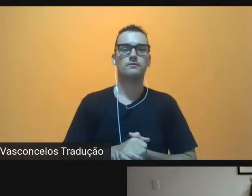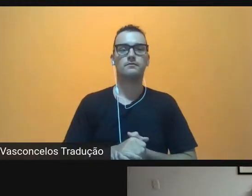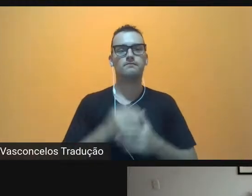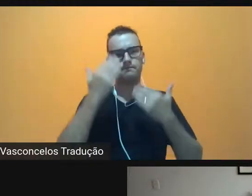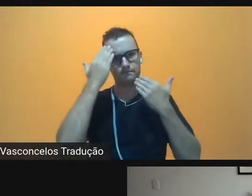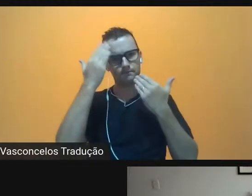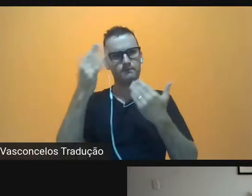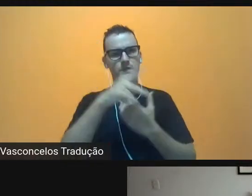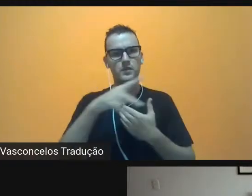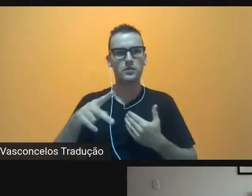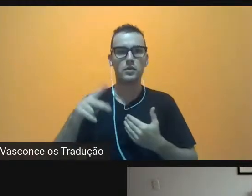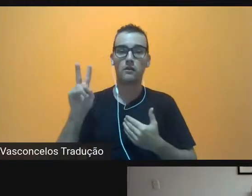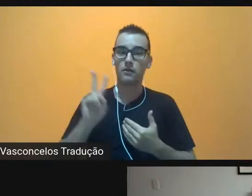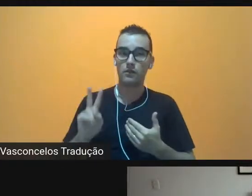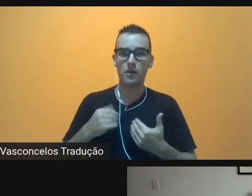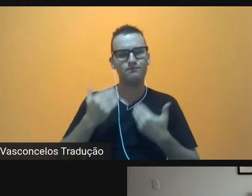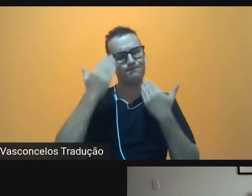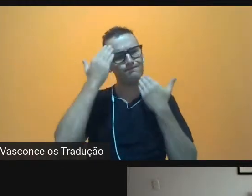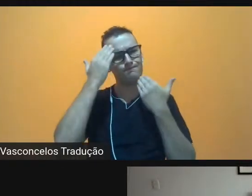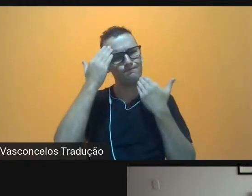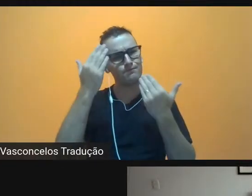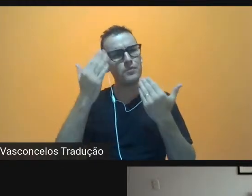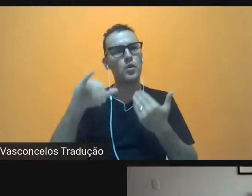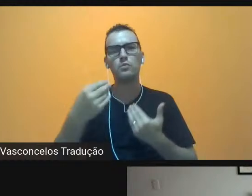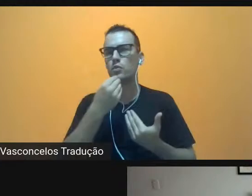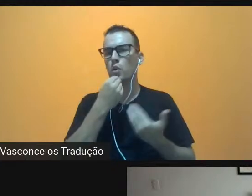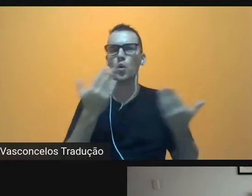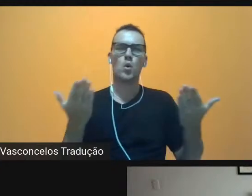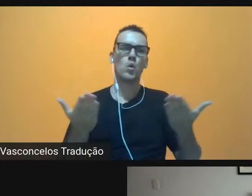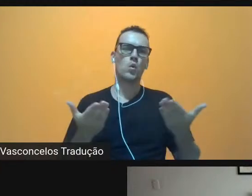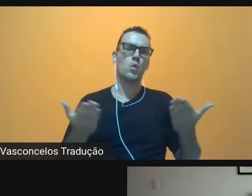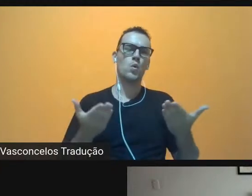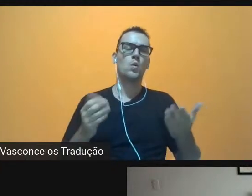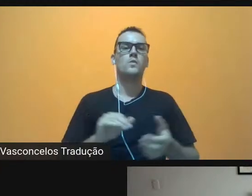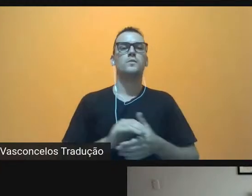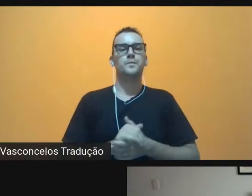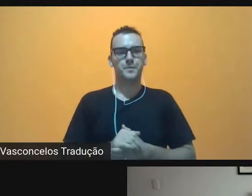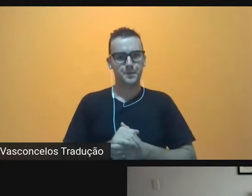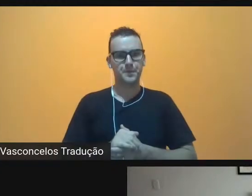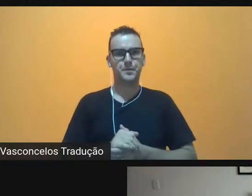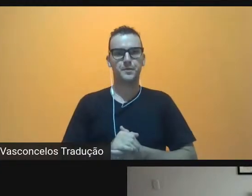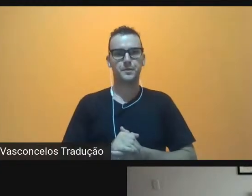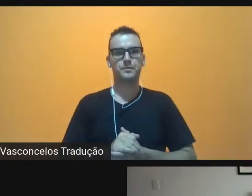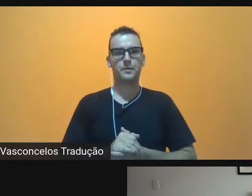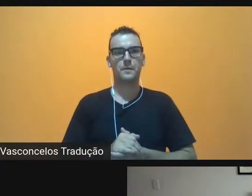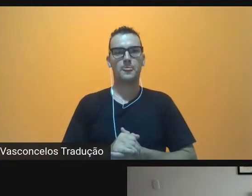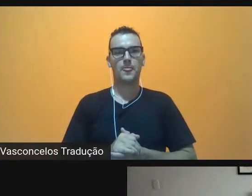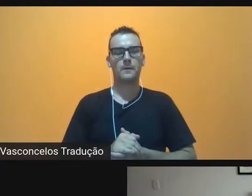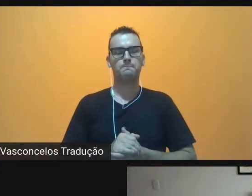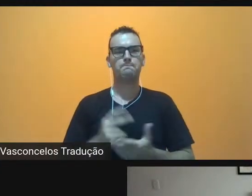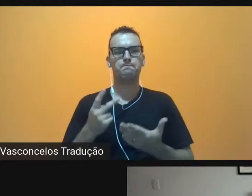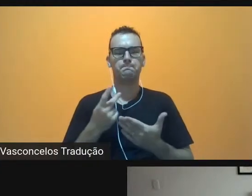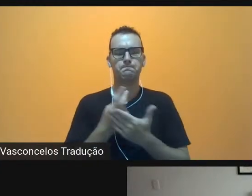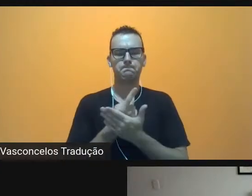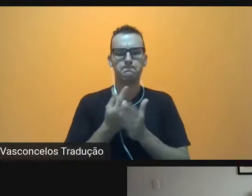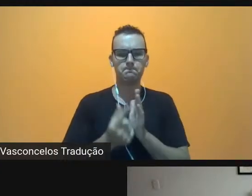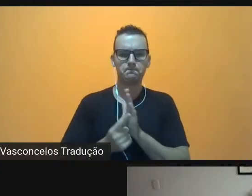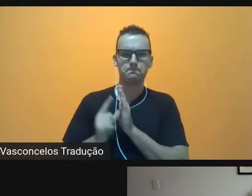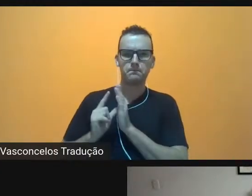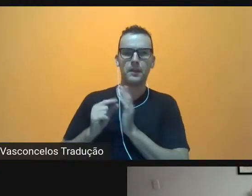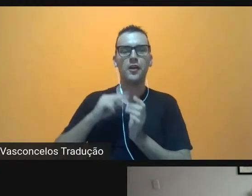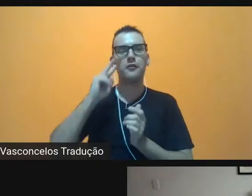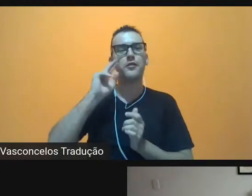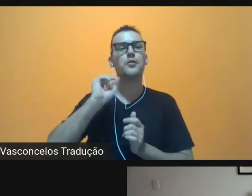Obrigada, professora Viviane. Eu que agradeço essa oportunidade. Outro dia eu vi um meme